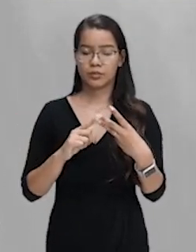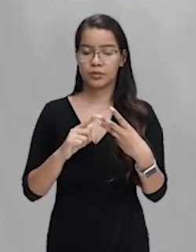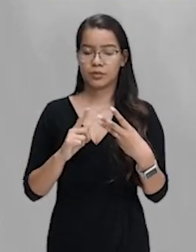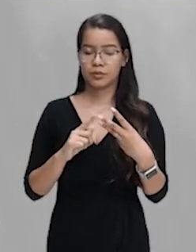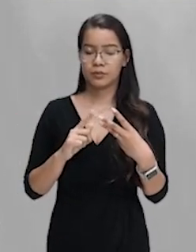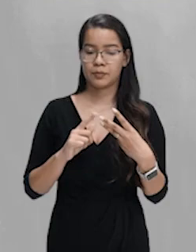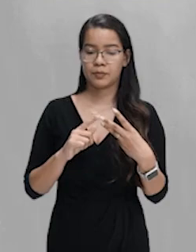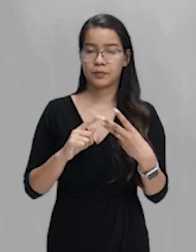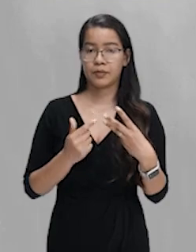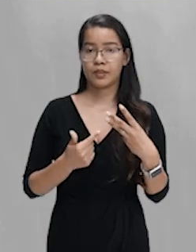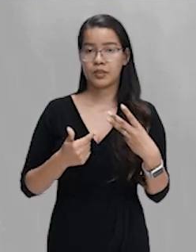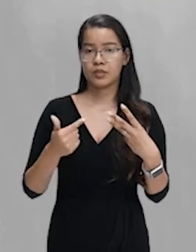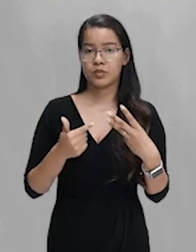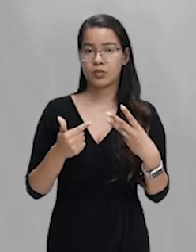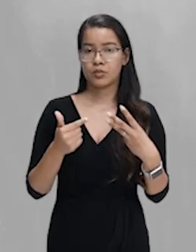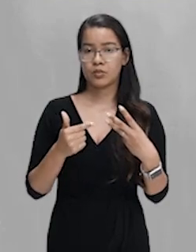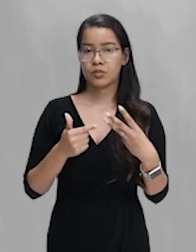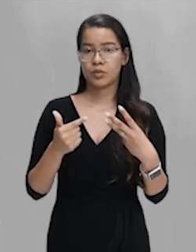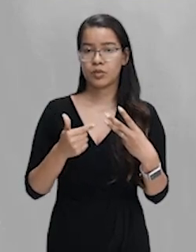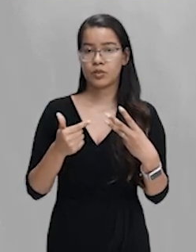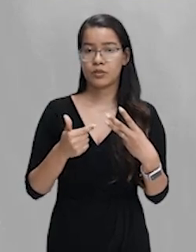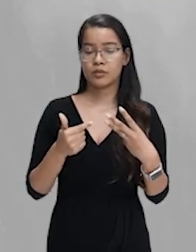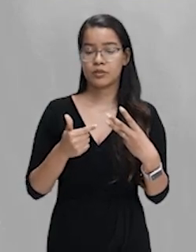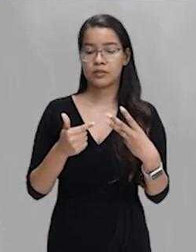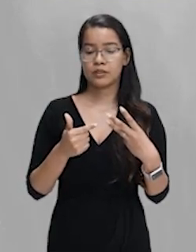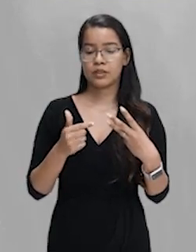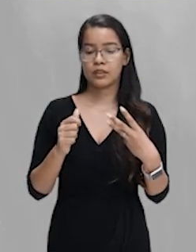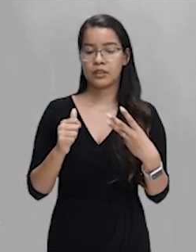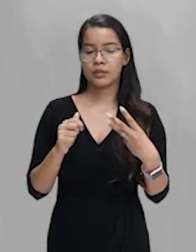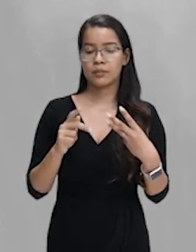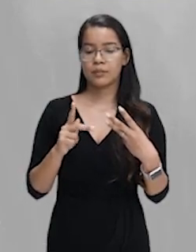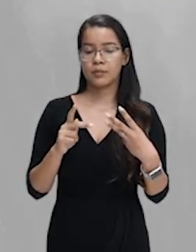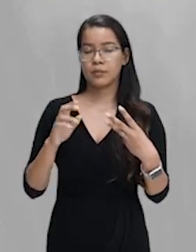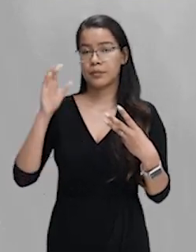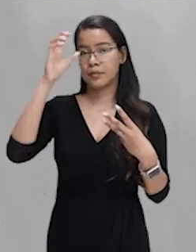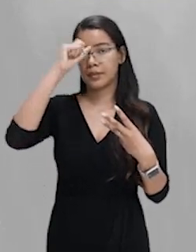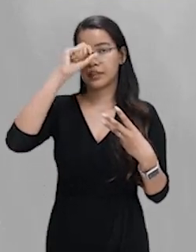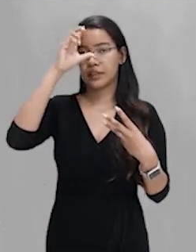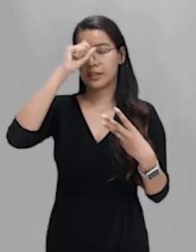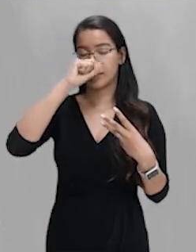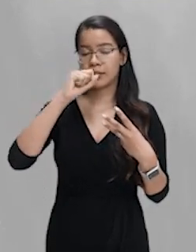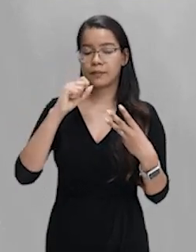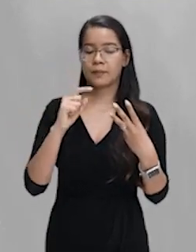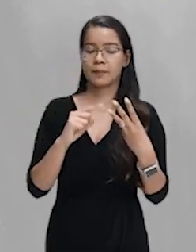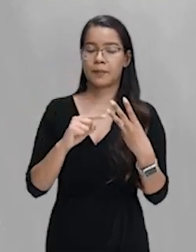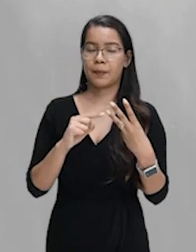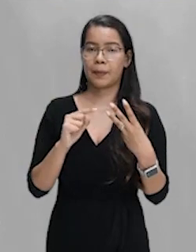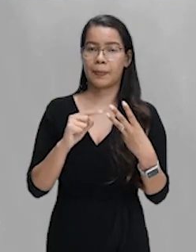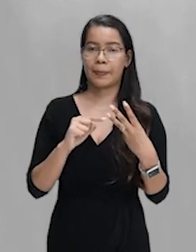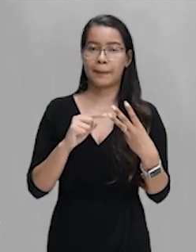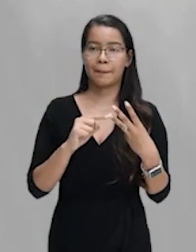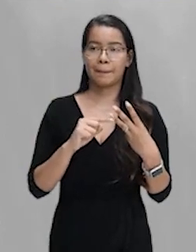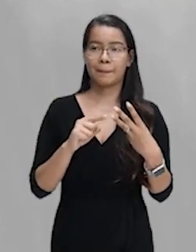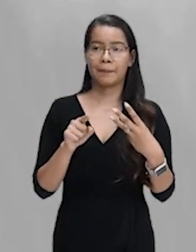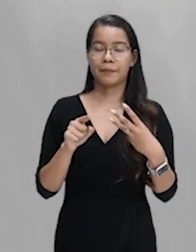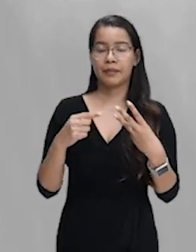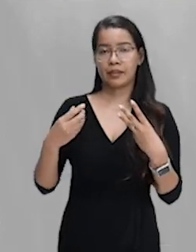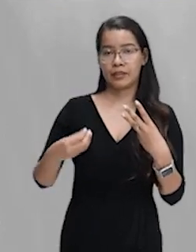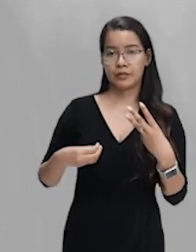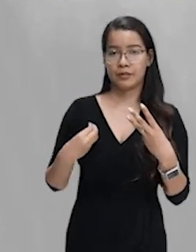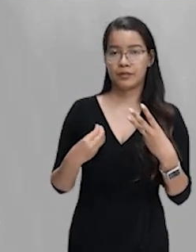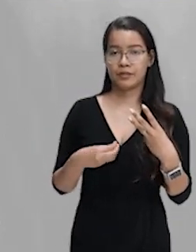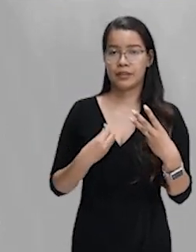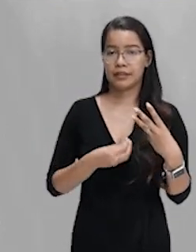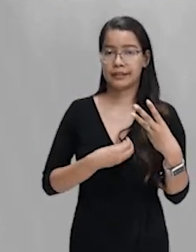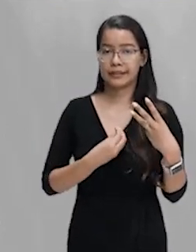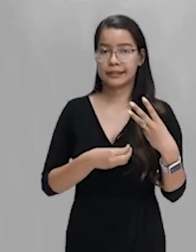o verbo na segunda conjugação, aprender, que termina em R, e tenho o verbo viver